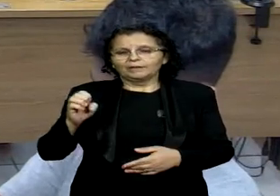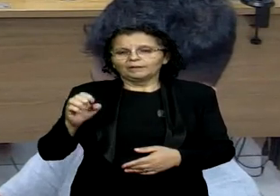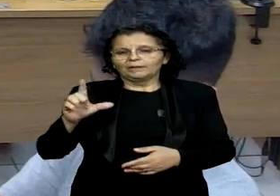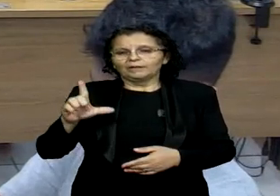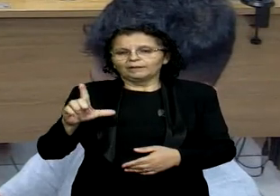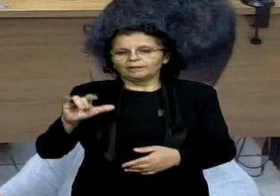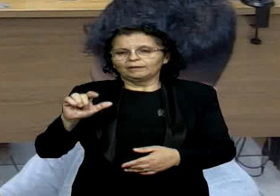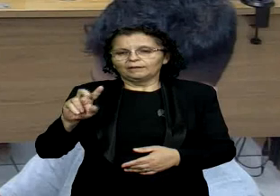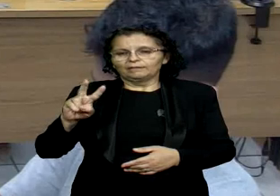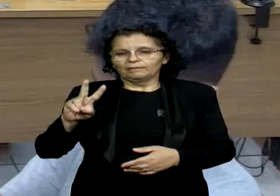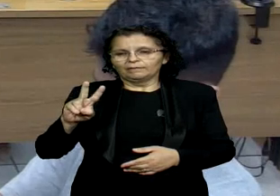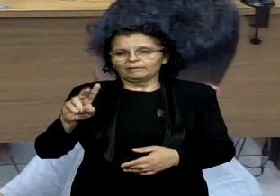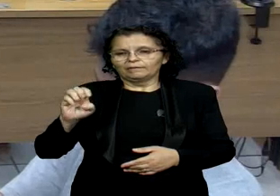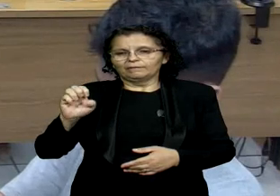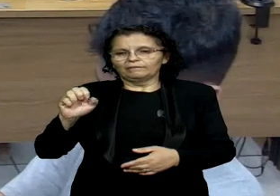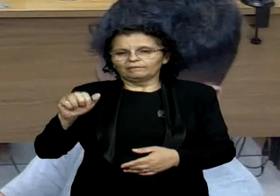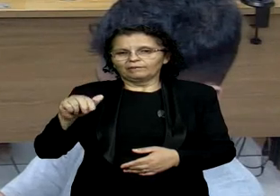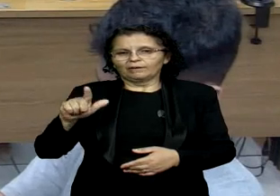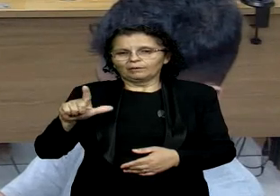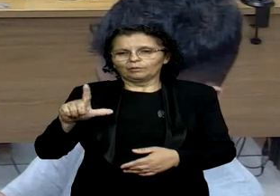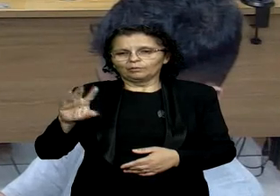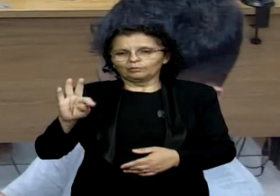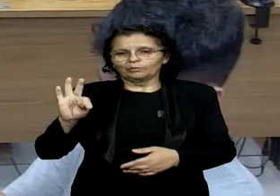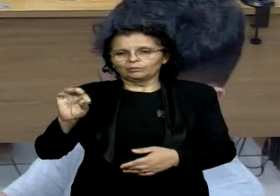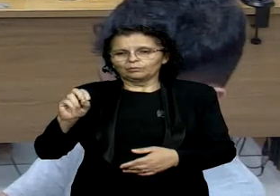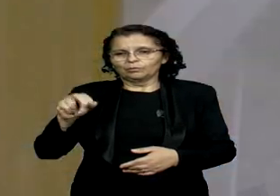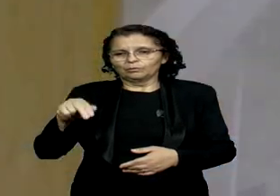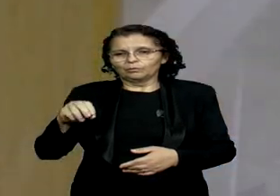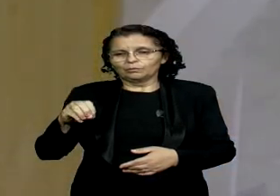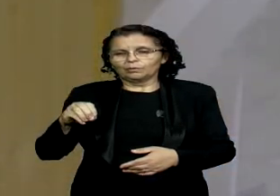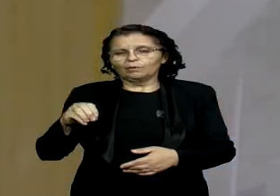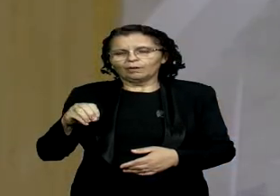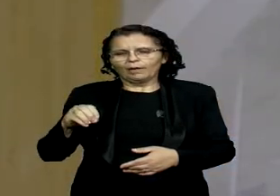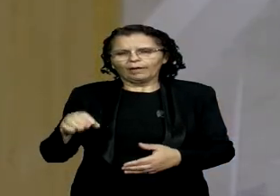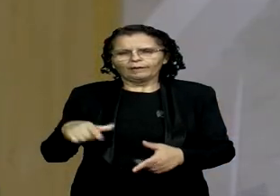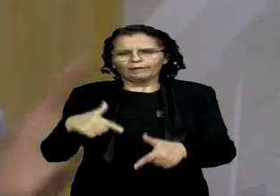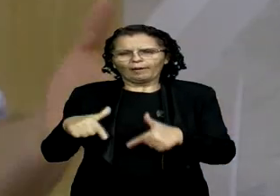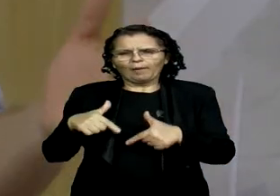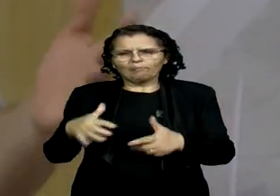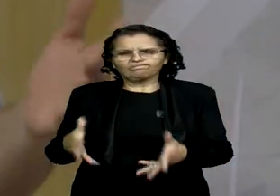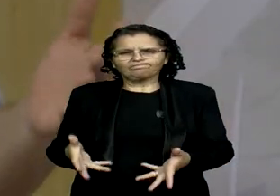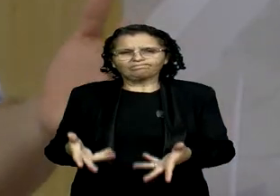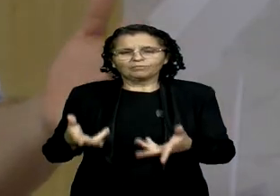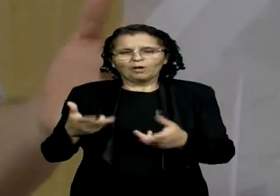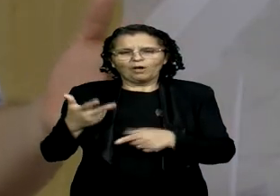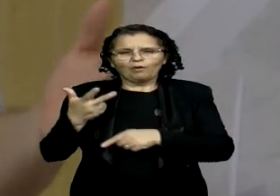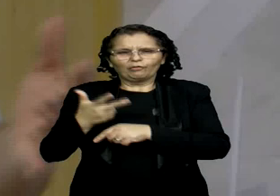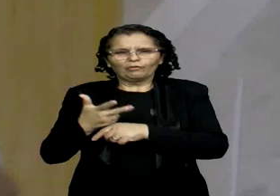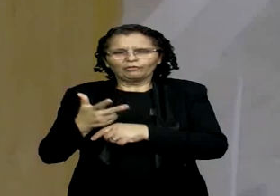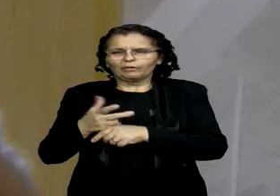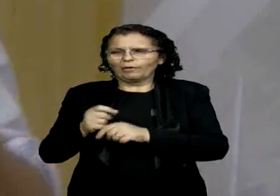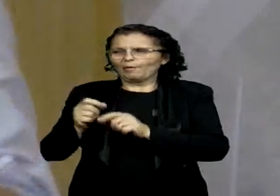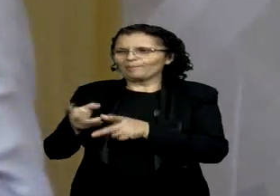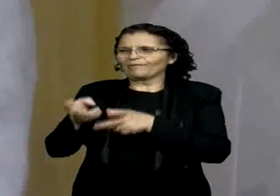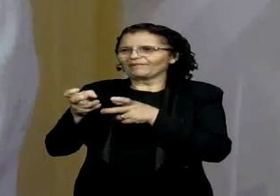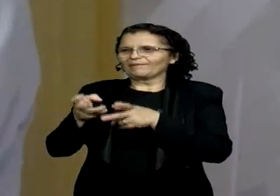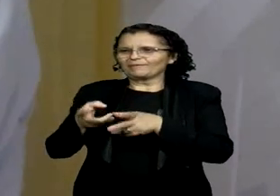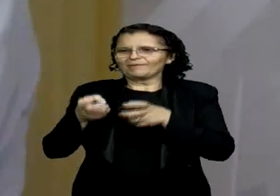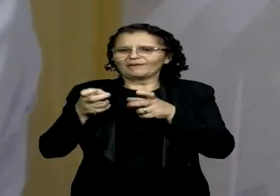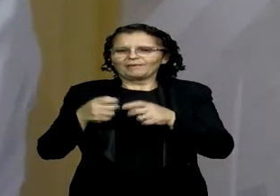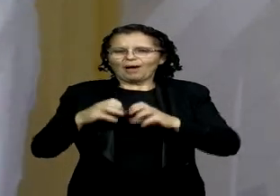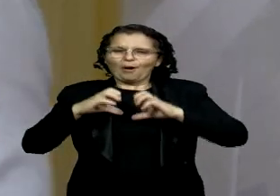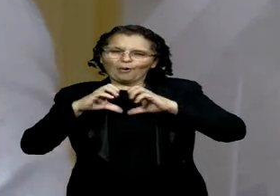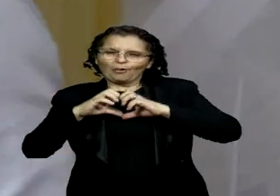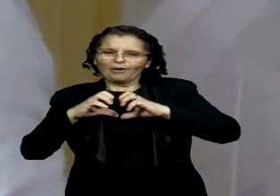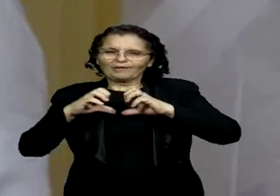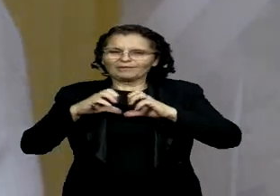desses colaboradores que fazem um trabalho maravilhoso. Eu vi o vídeo aqui, né, e já identifiquei algumas coisas